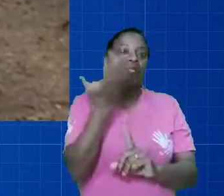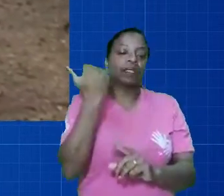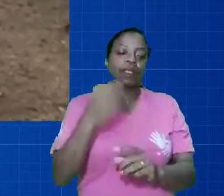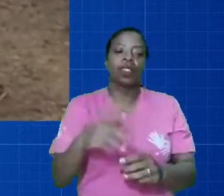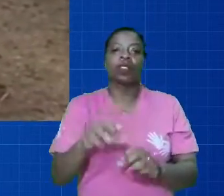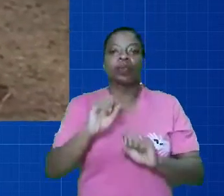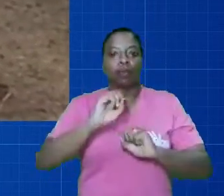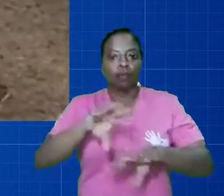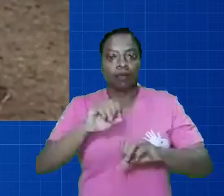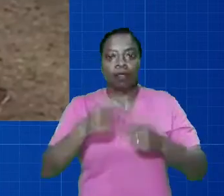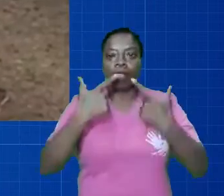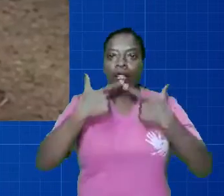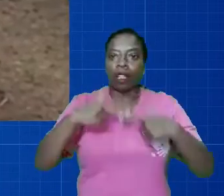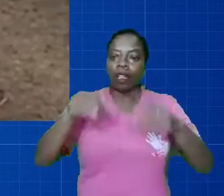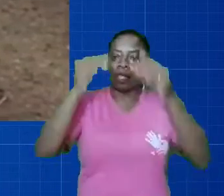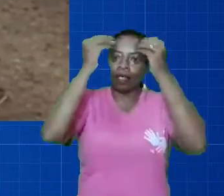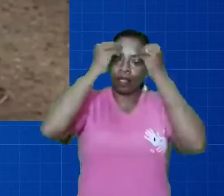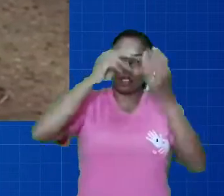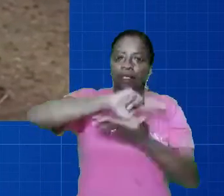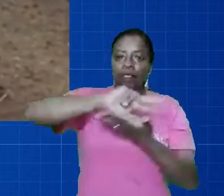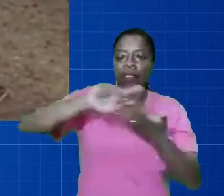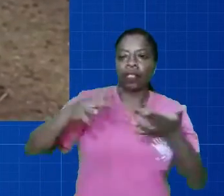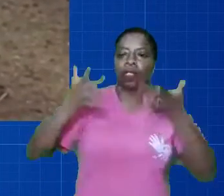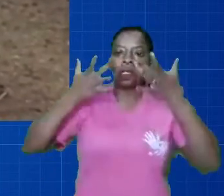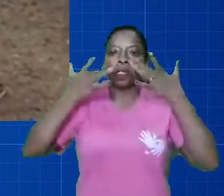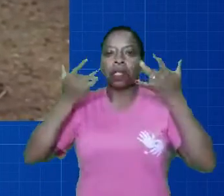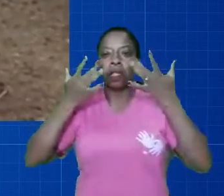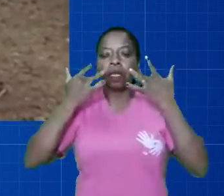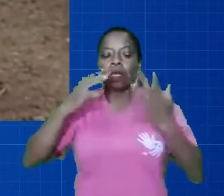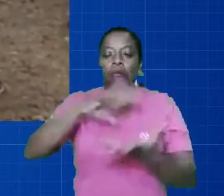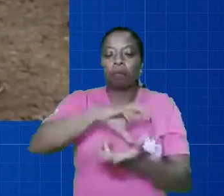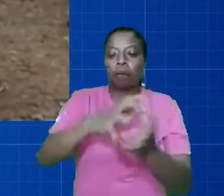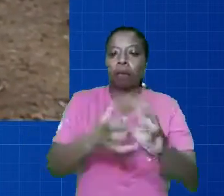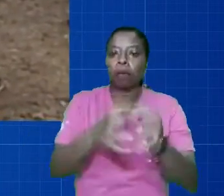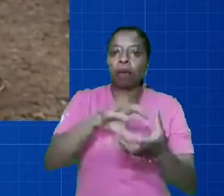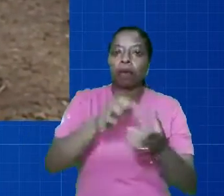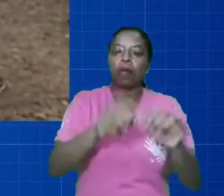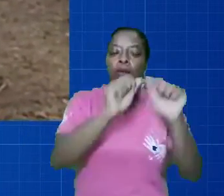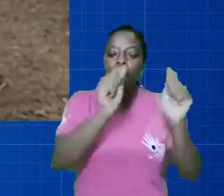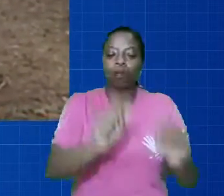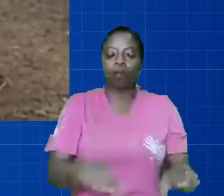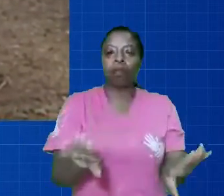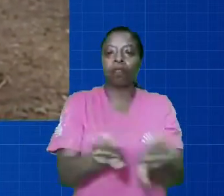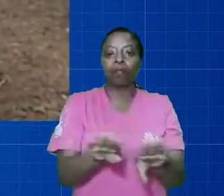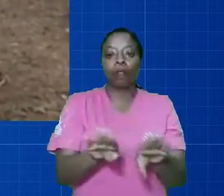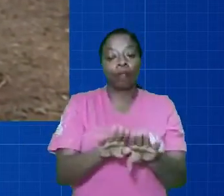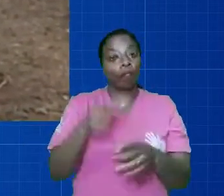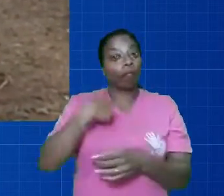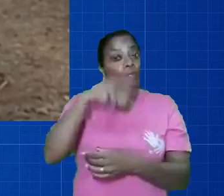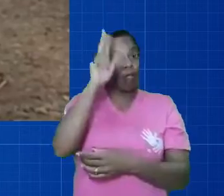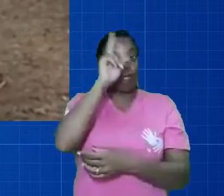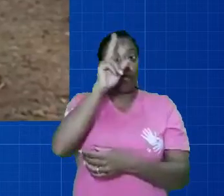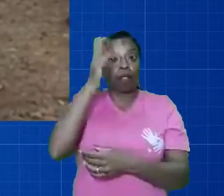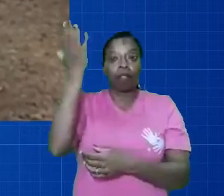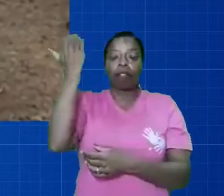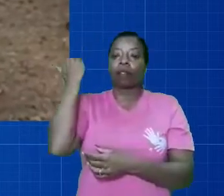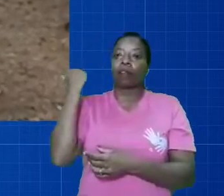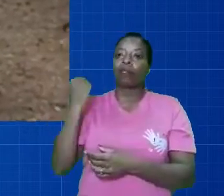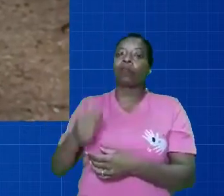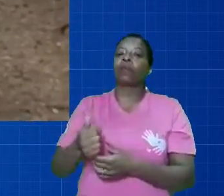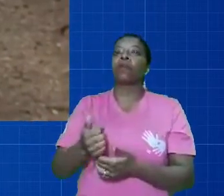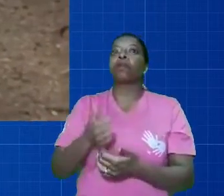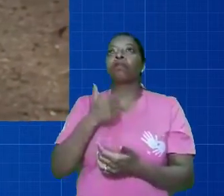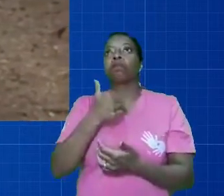Tenho muitas lembranças positivas, né? Principalmente da memória do barro, de ter trabalhado com as crianças,